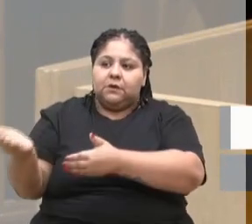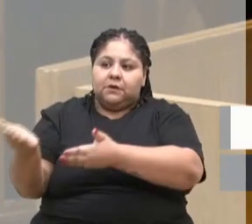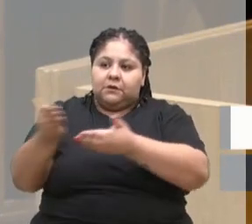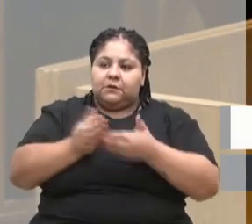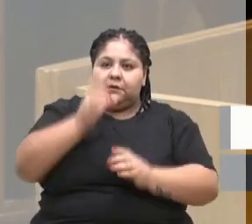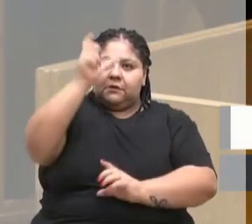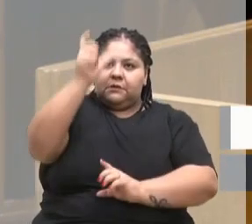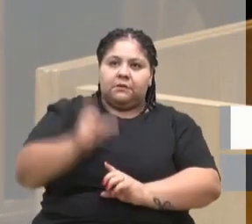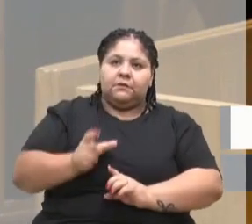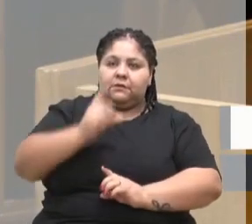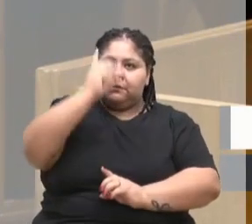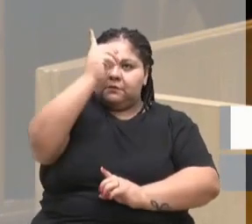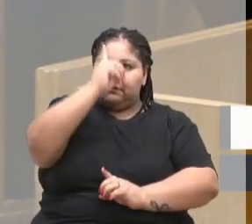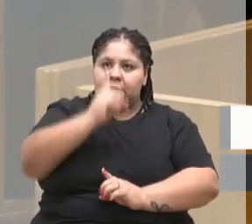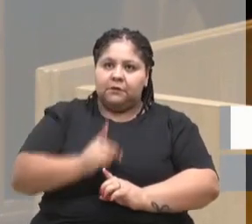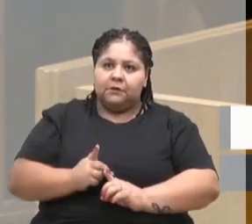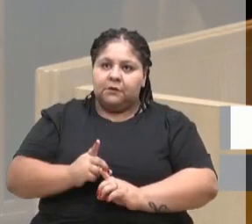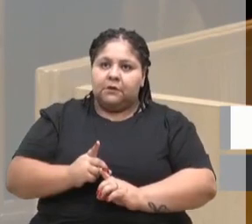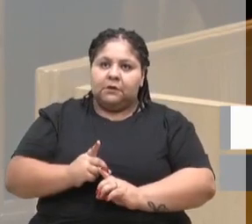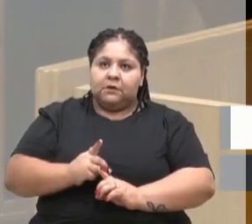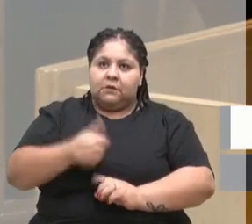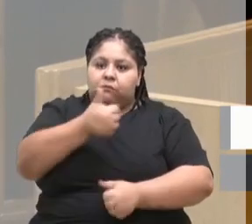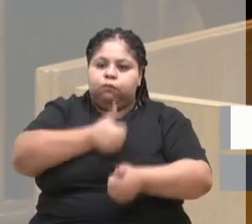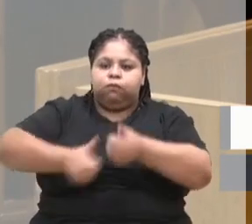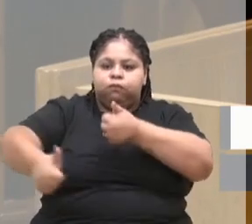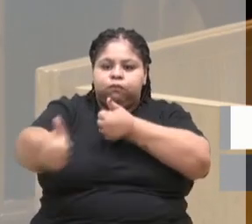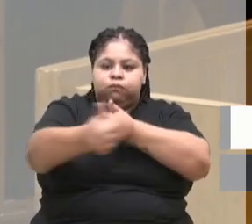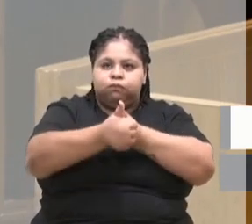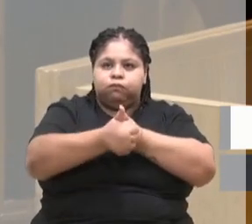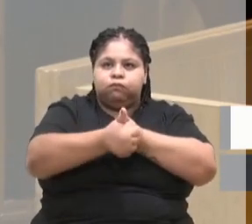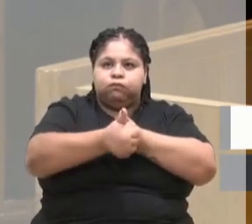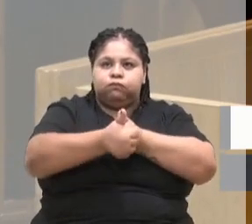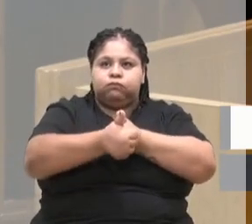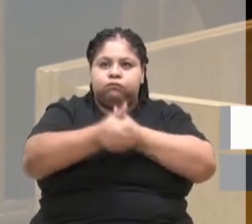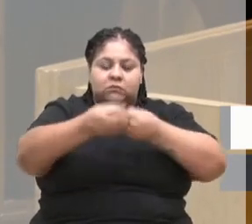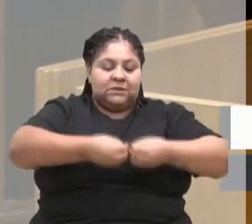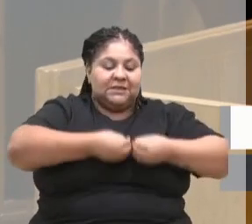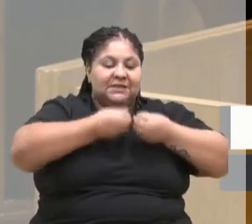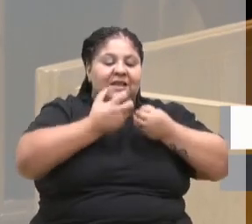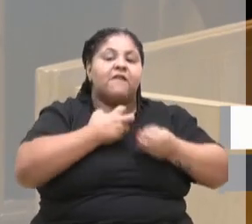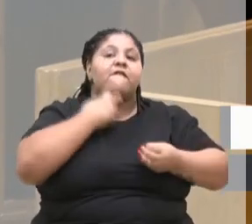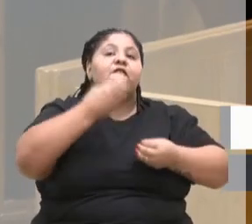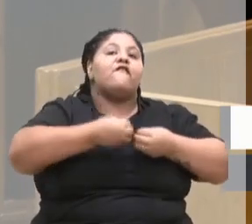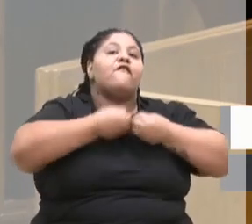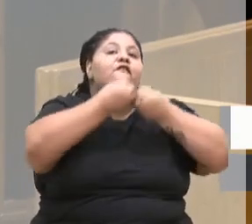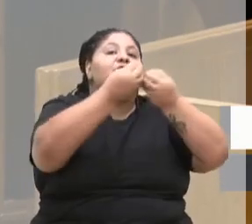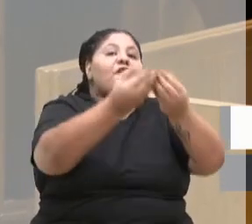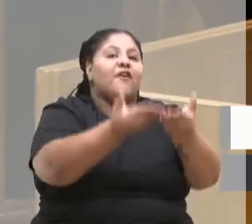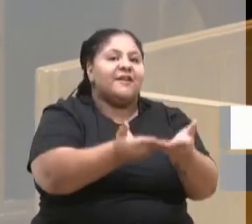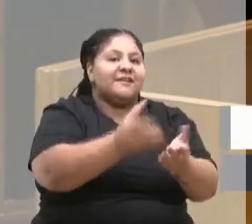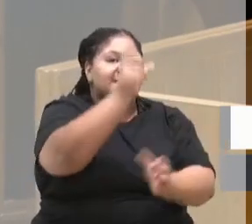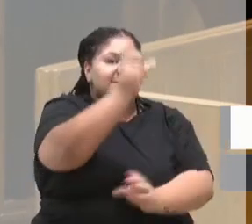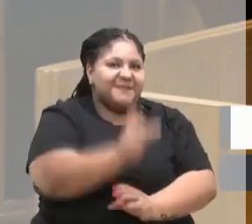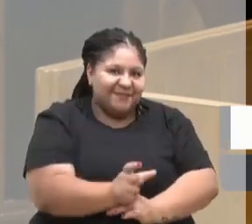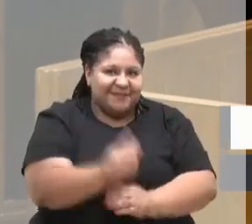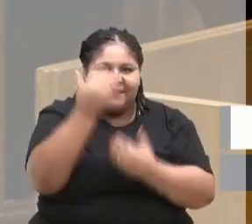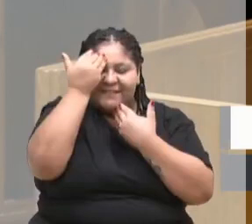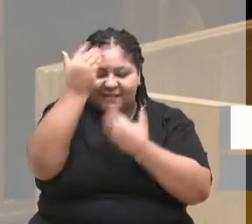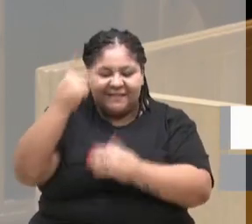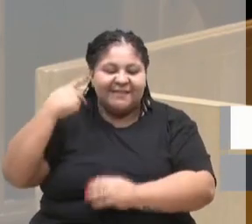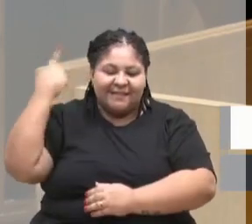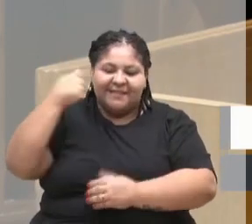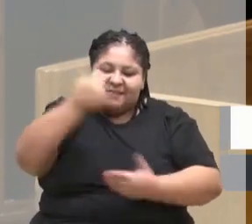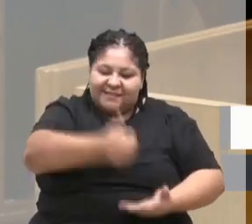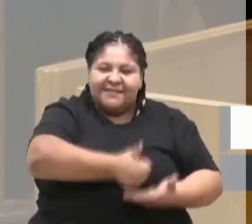com deficiência ao protagonismo, dar voz a elas. Agradeço aos vereadores que apoiaram